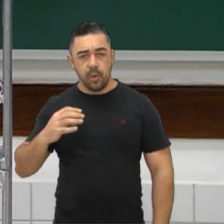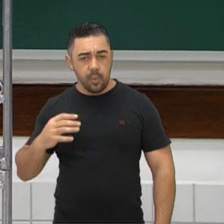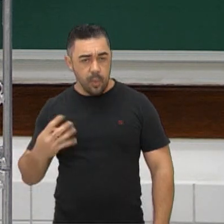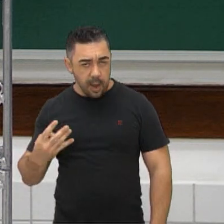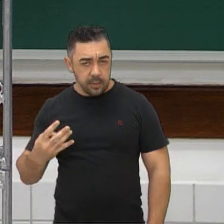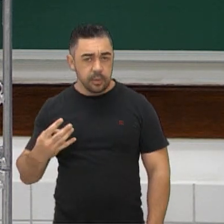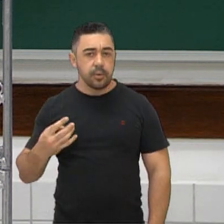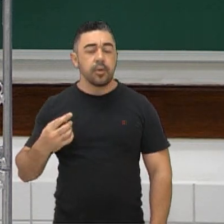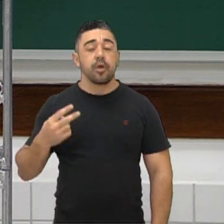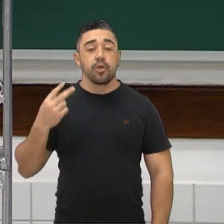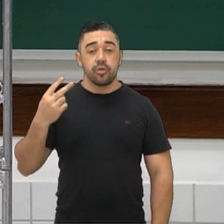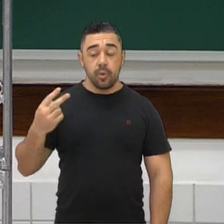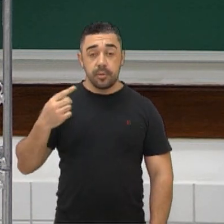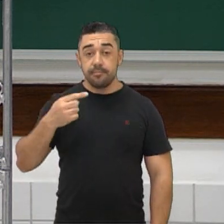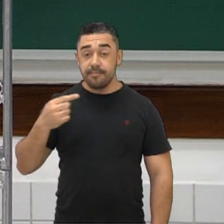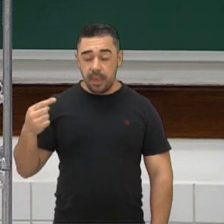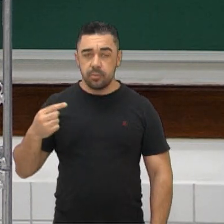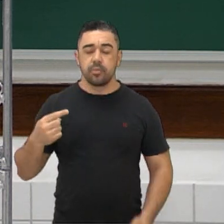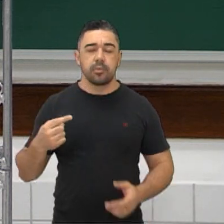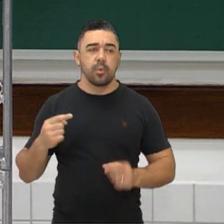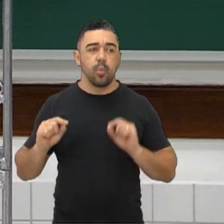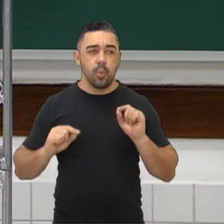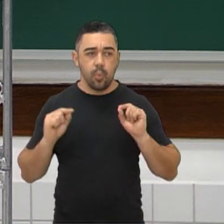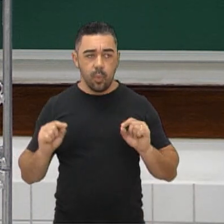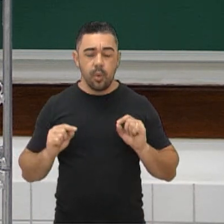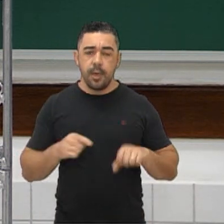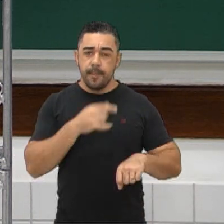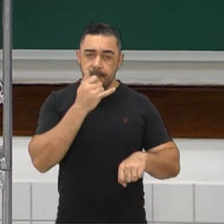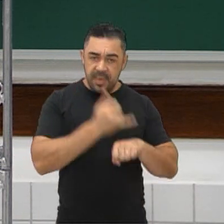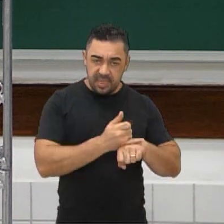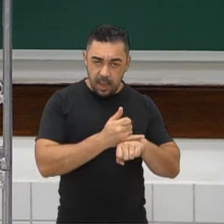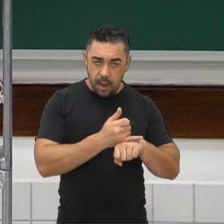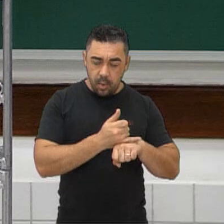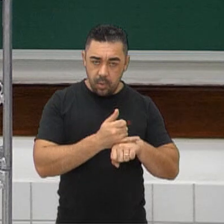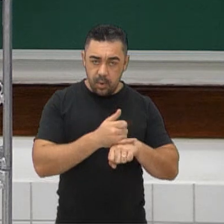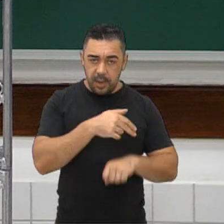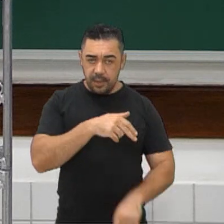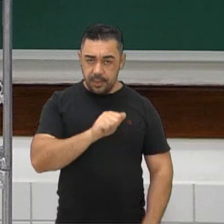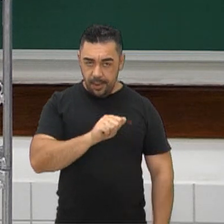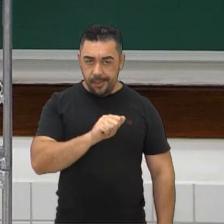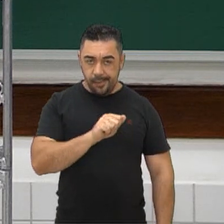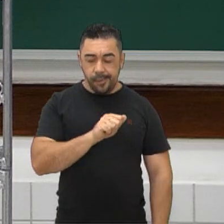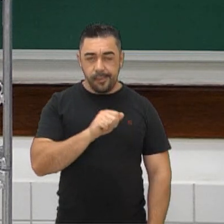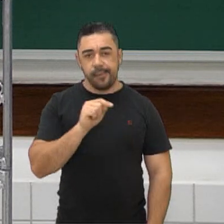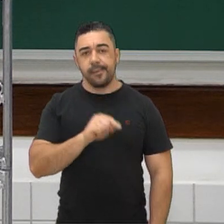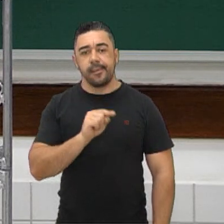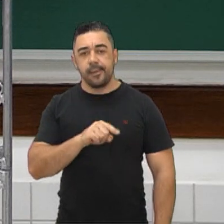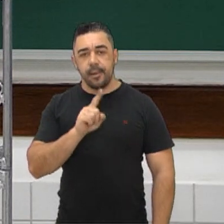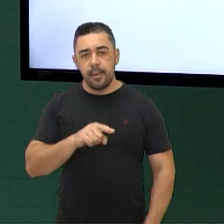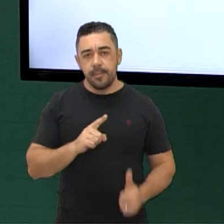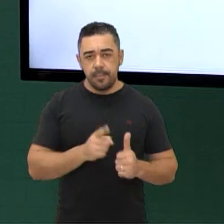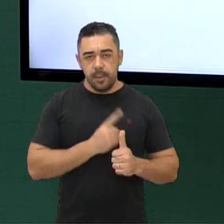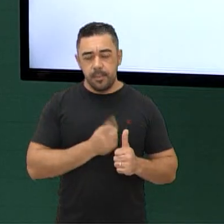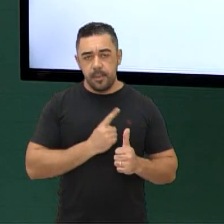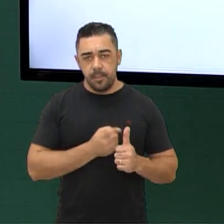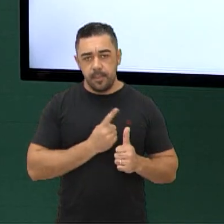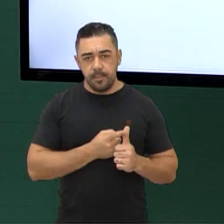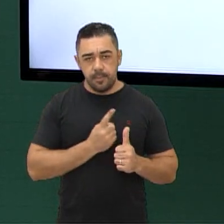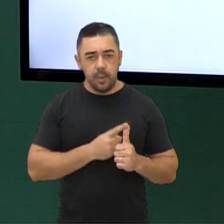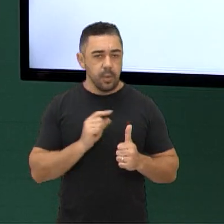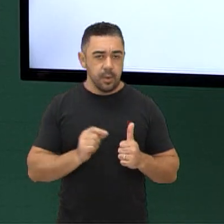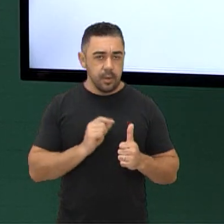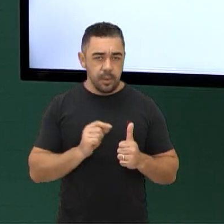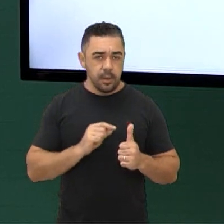SO4 2-. Aqui a gente tem um metal, então a presença da primeira deposição vai